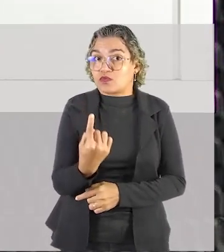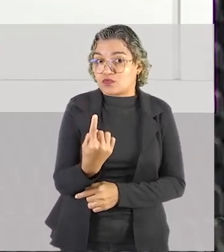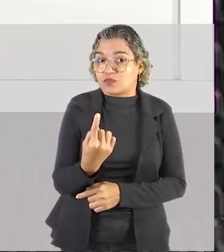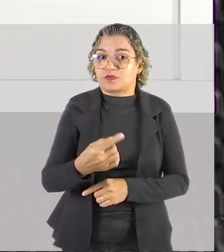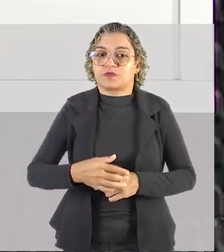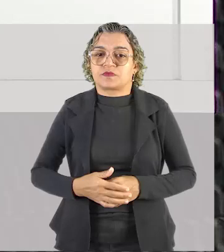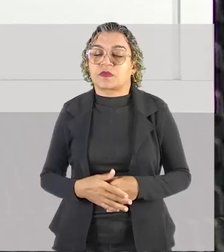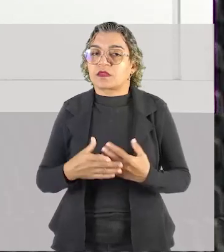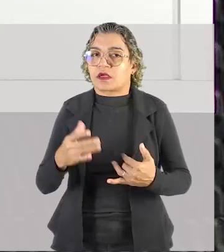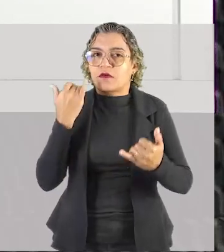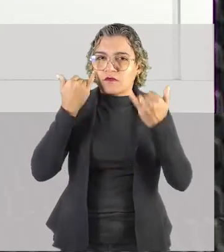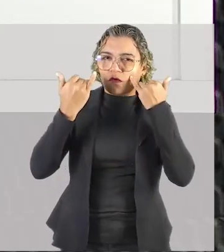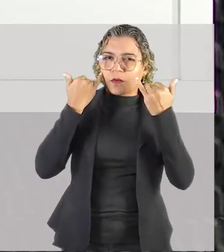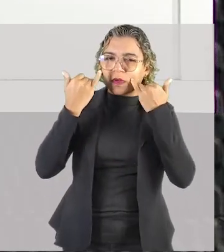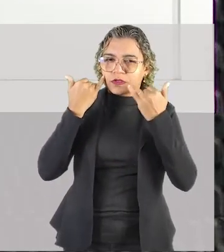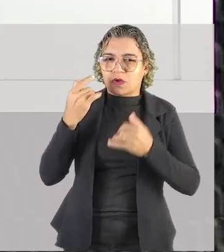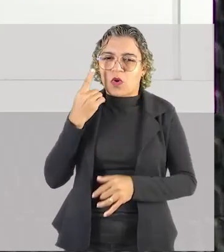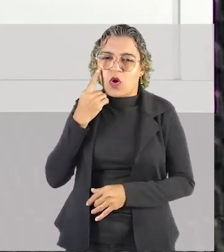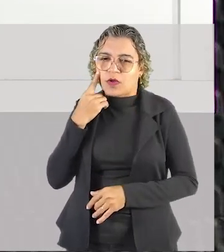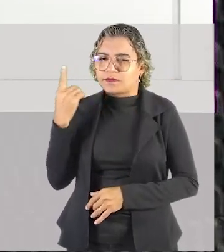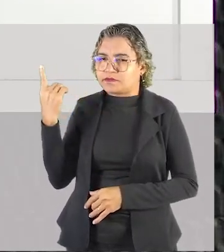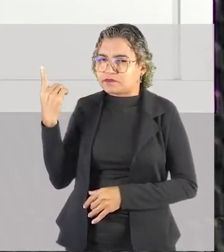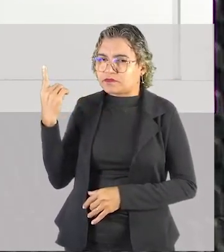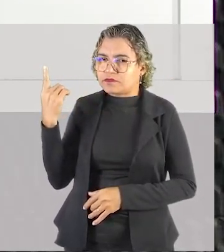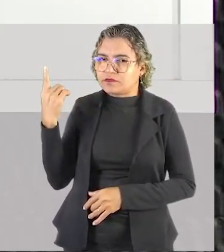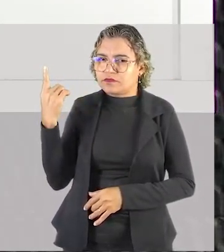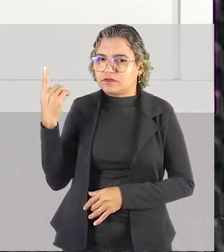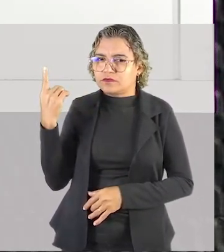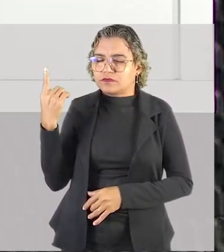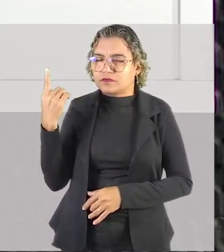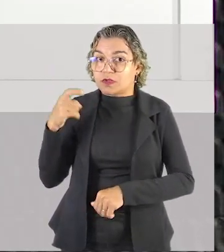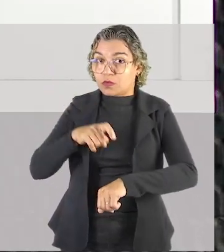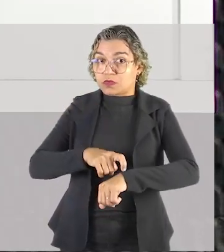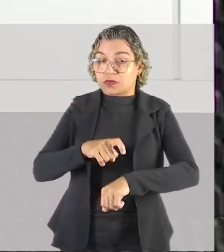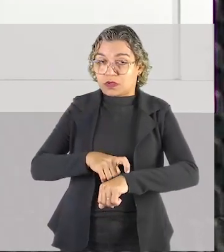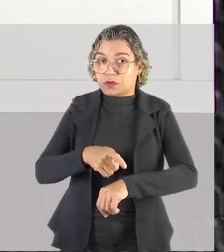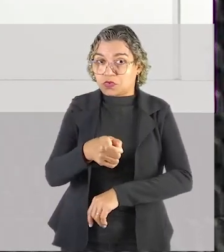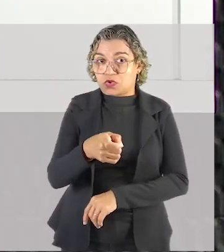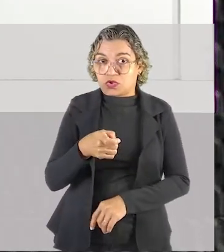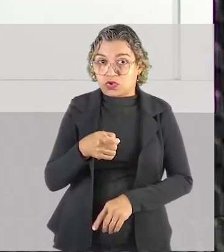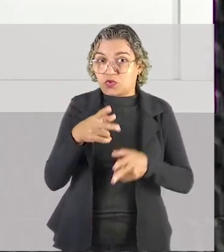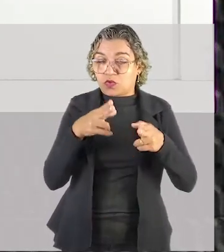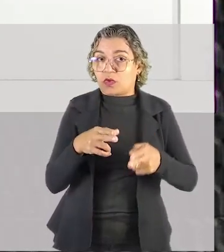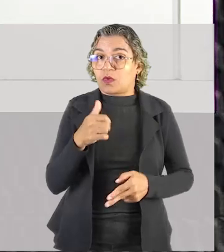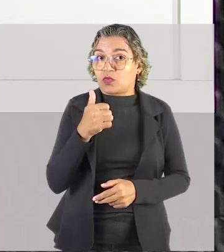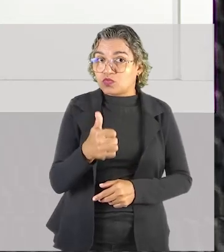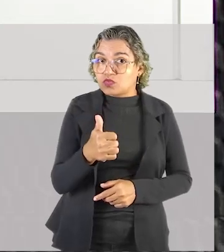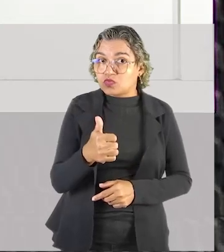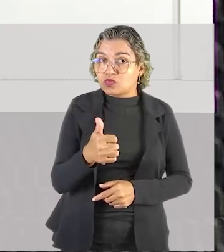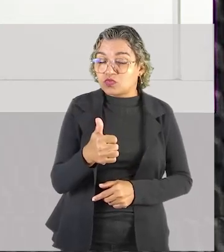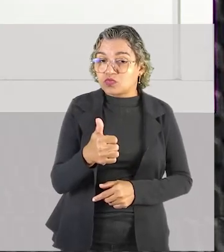Com as informações que eu tenho com esse ponto aqui, ó. Quando o tempo x for igual a 1,